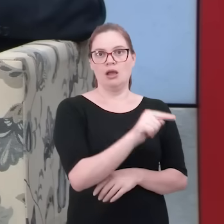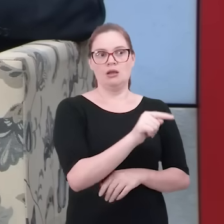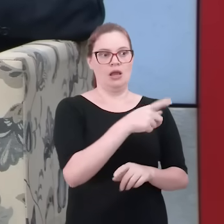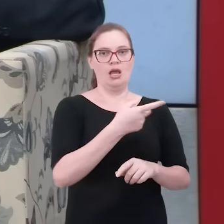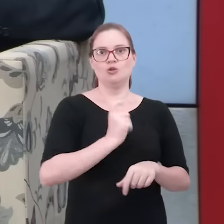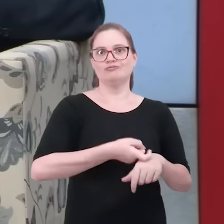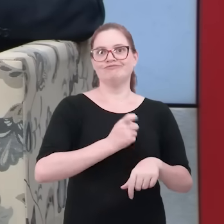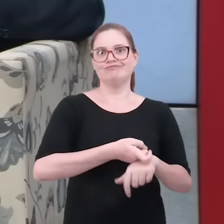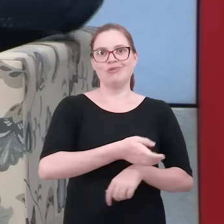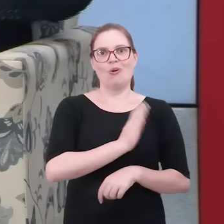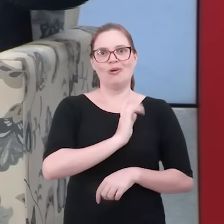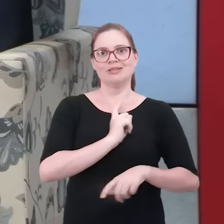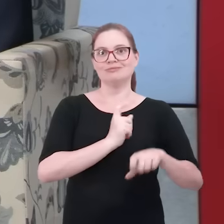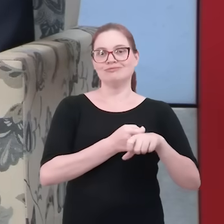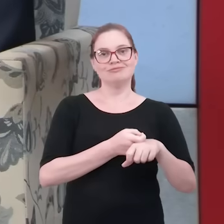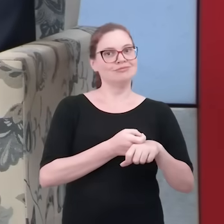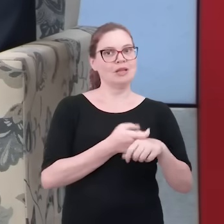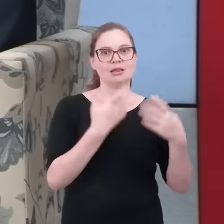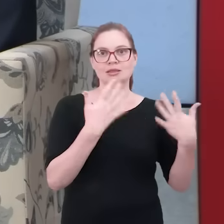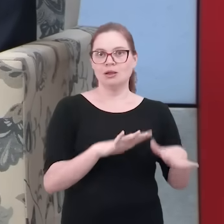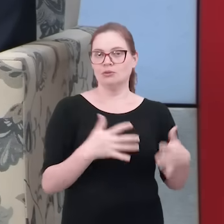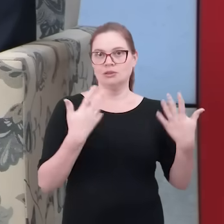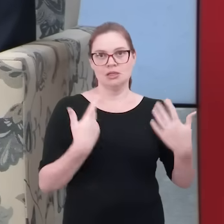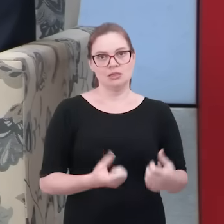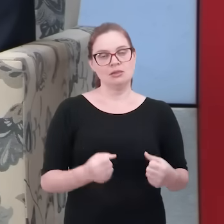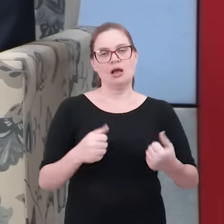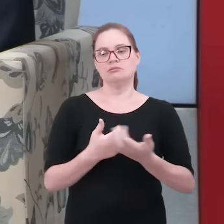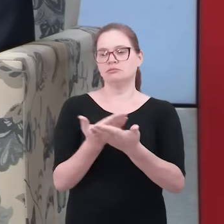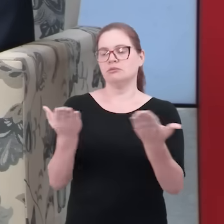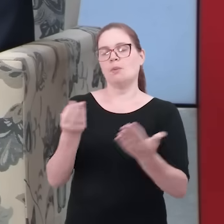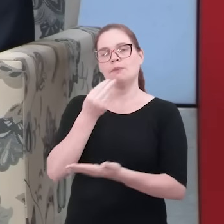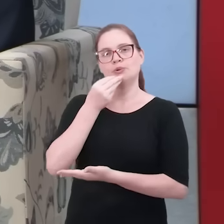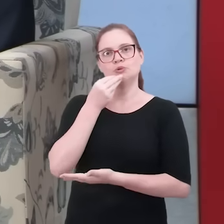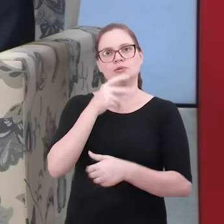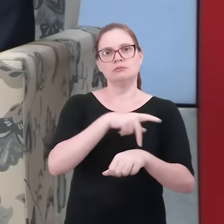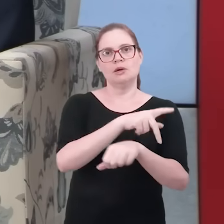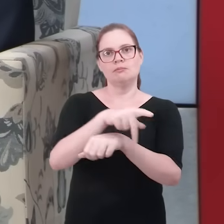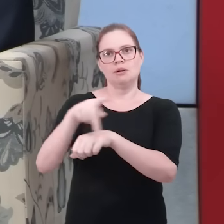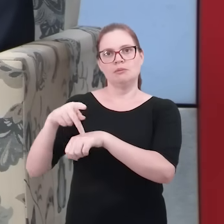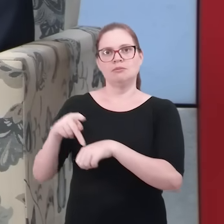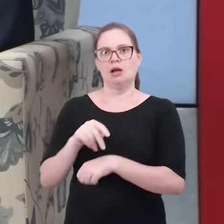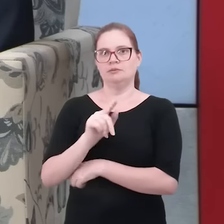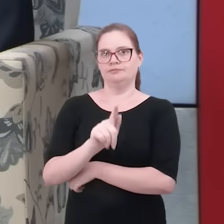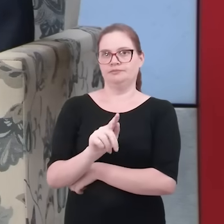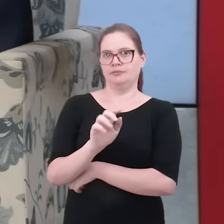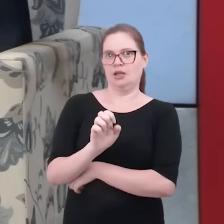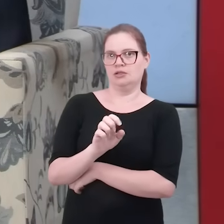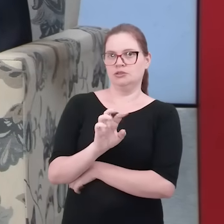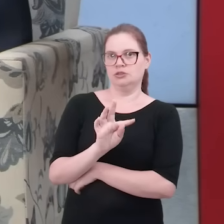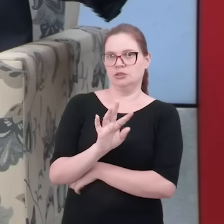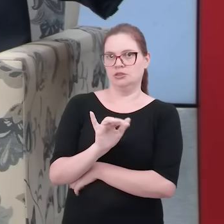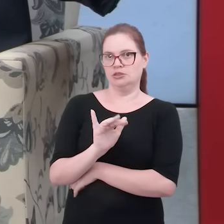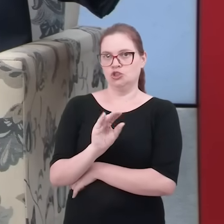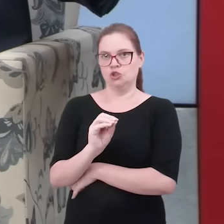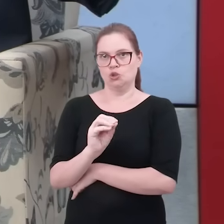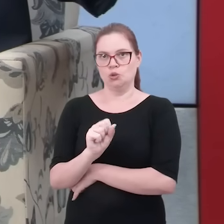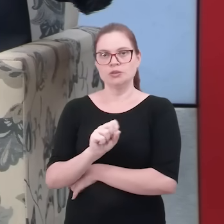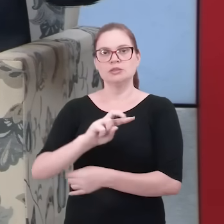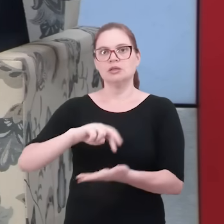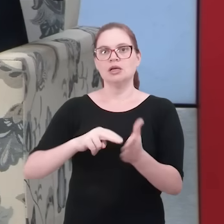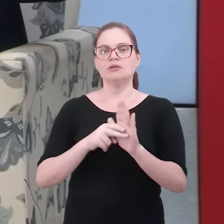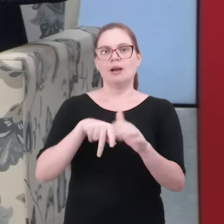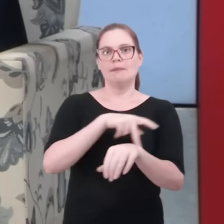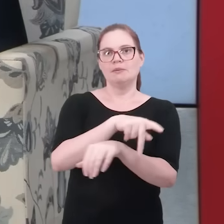Israel endureceu o coração. O Senhor abriu a porta, então, para os gentios, as outras gentes que não são